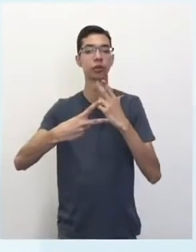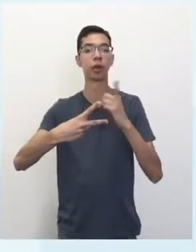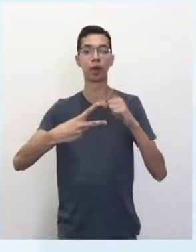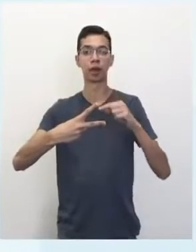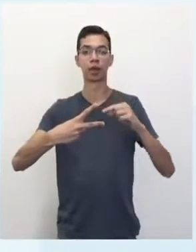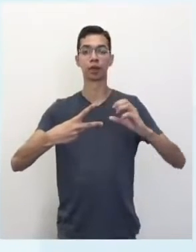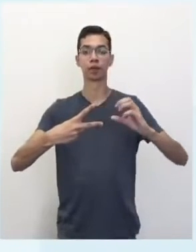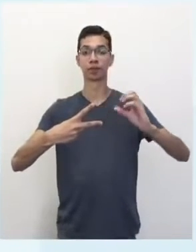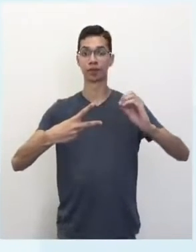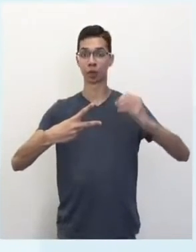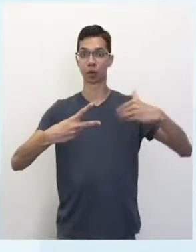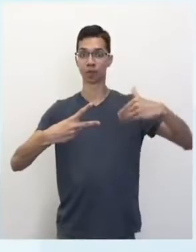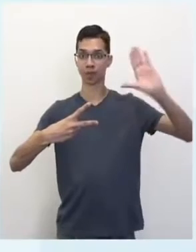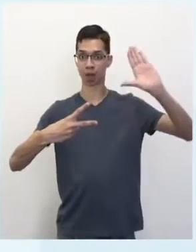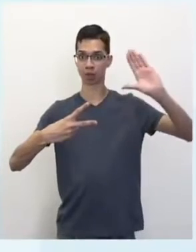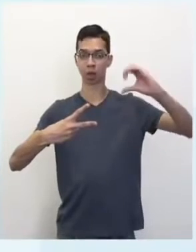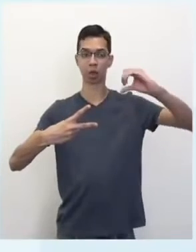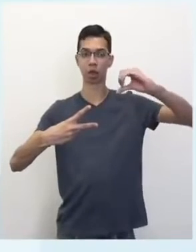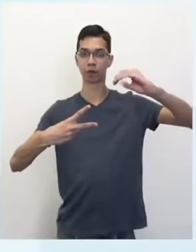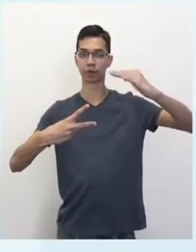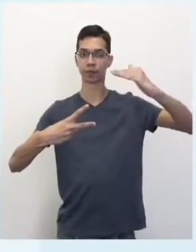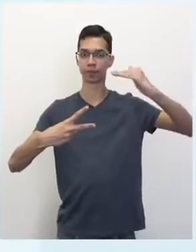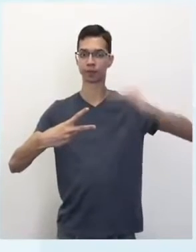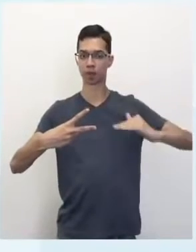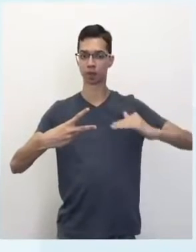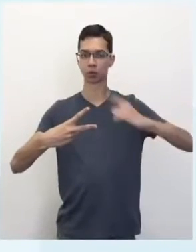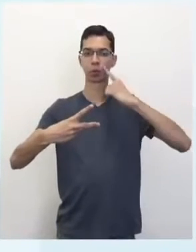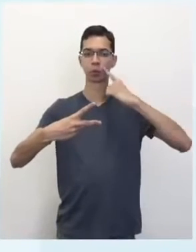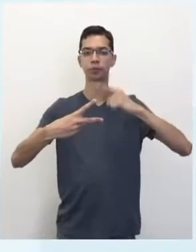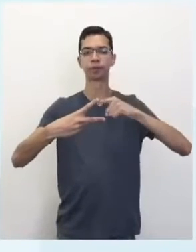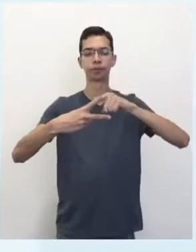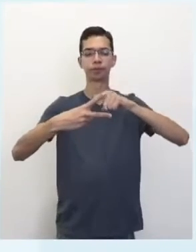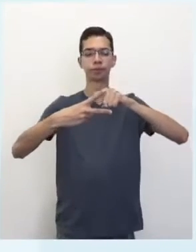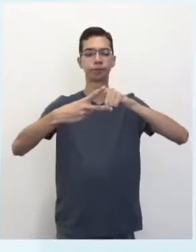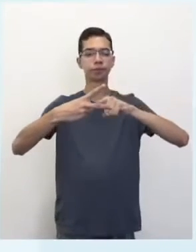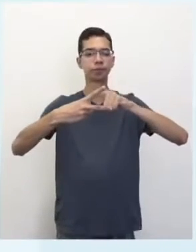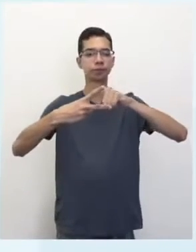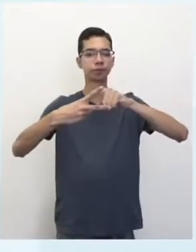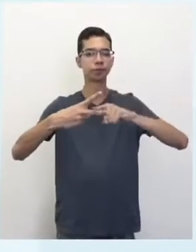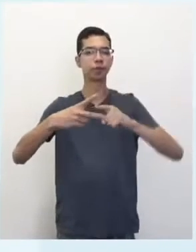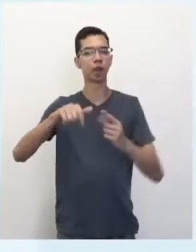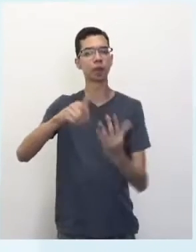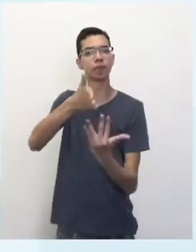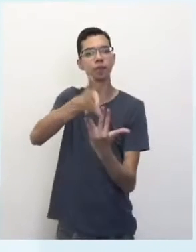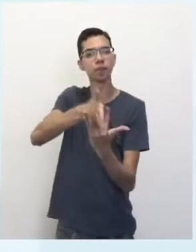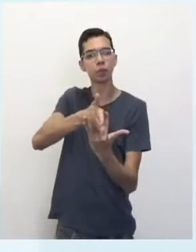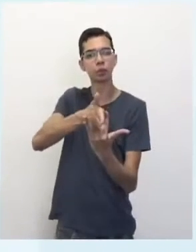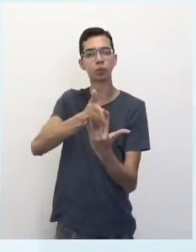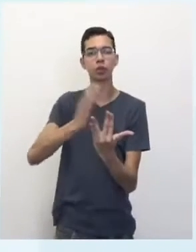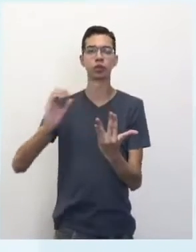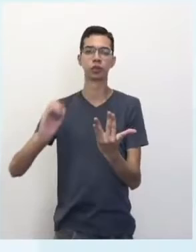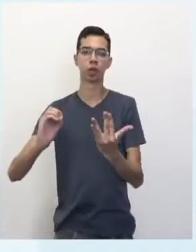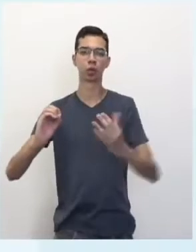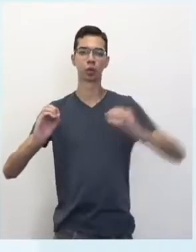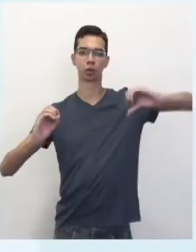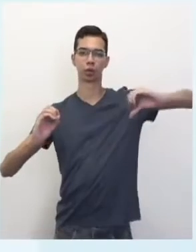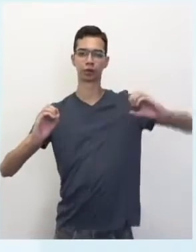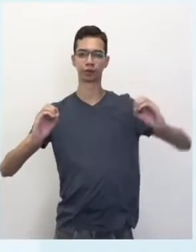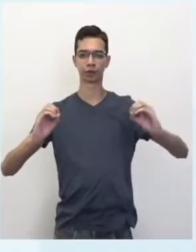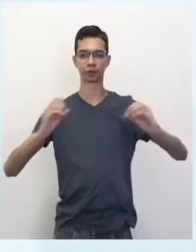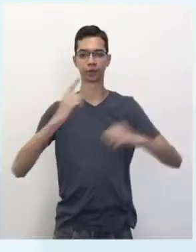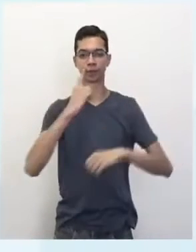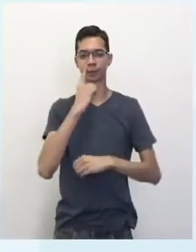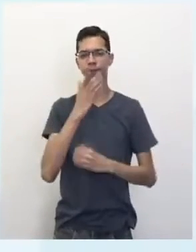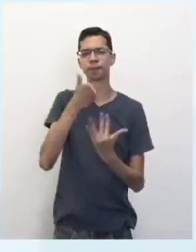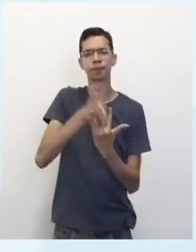que 0 e menos que 90. Então, ele está entre esses dois valores aqui, né, Tony? Entre 0 e 90. Isso. Então, ele, se eu pensar